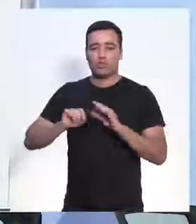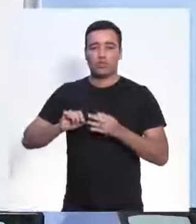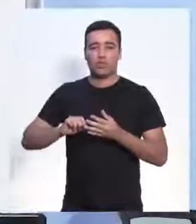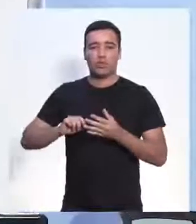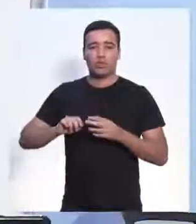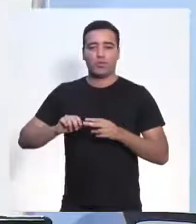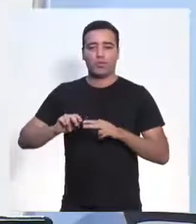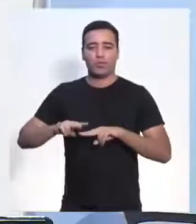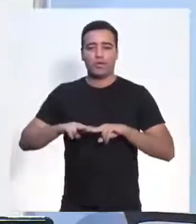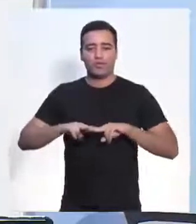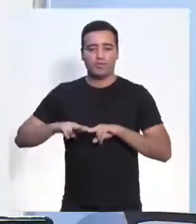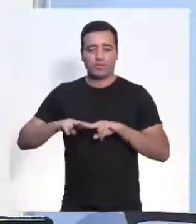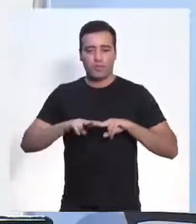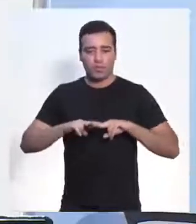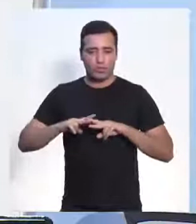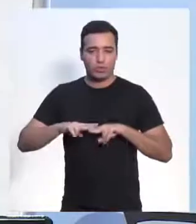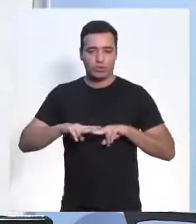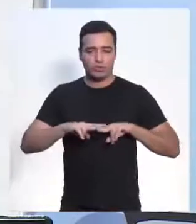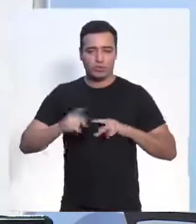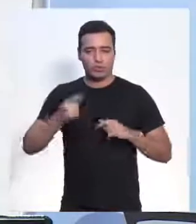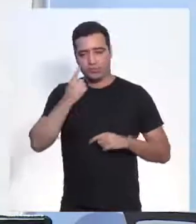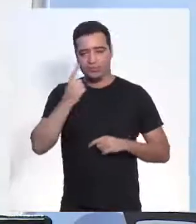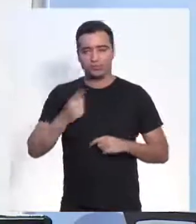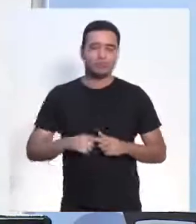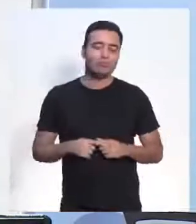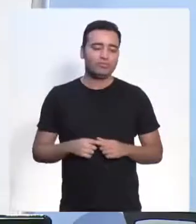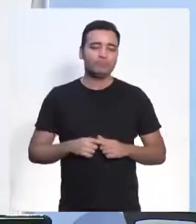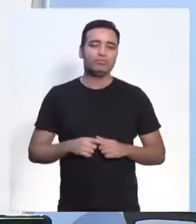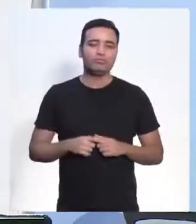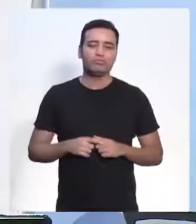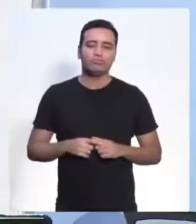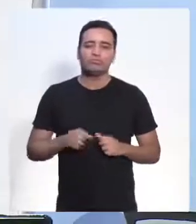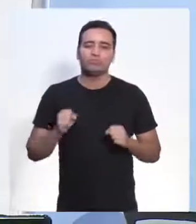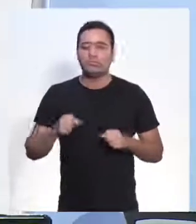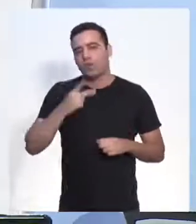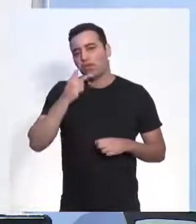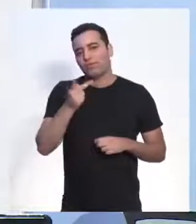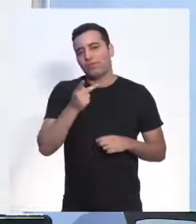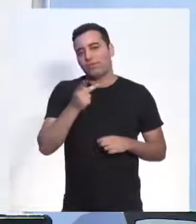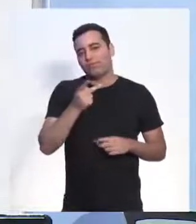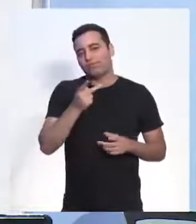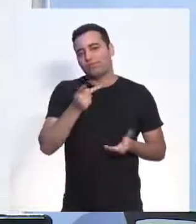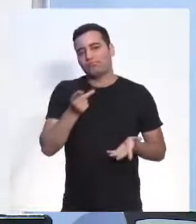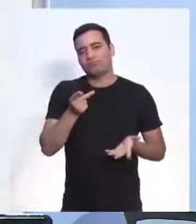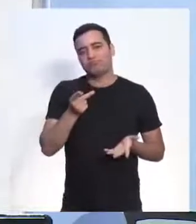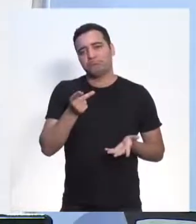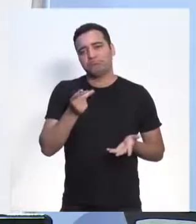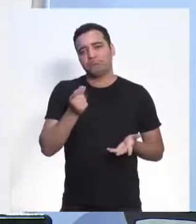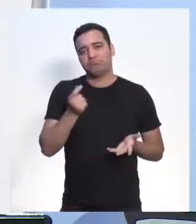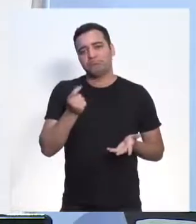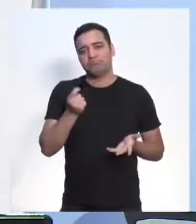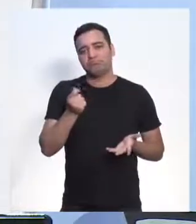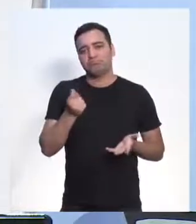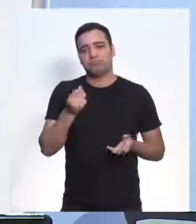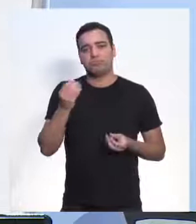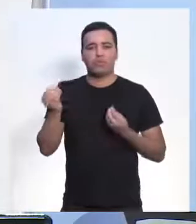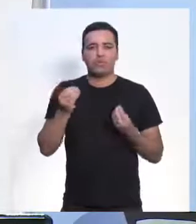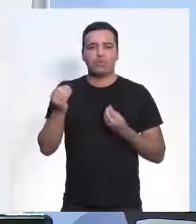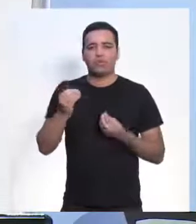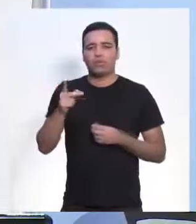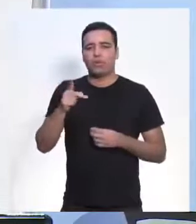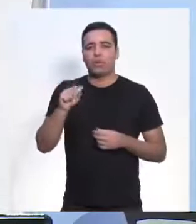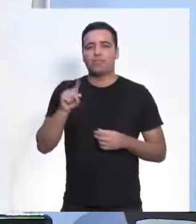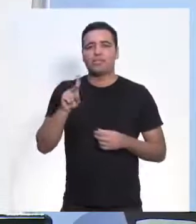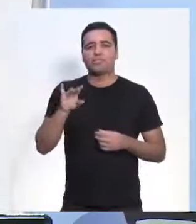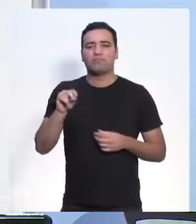vocês, né? Então, aqui, ó. Aqui, eu poderia falar assim, né? O que é o Passive Voice? Quero